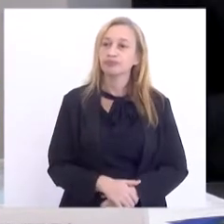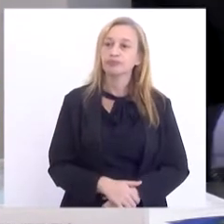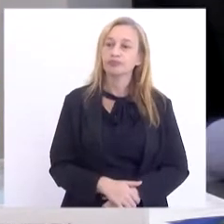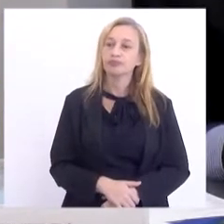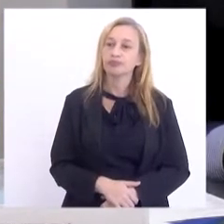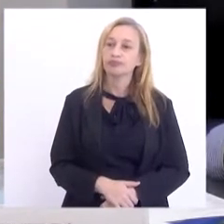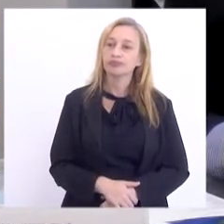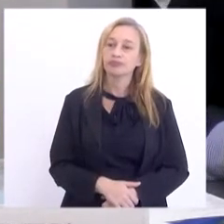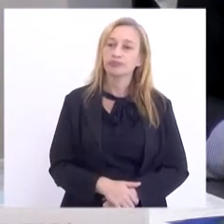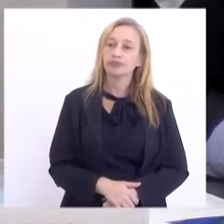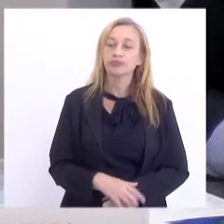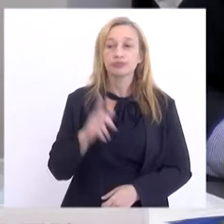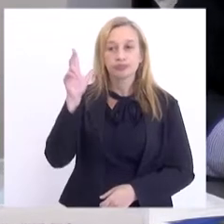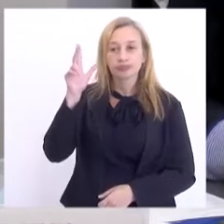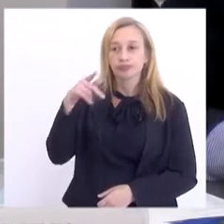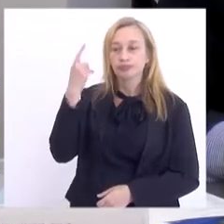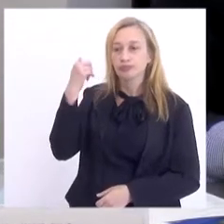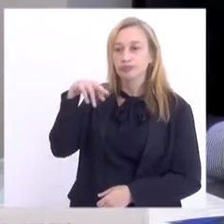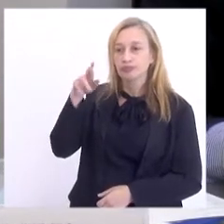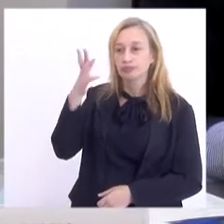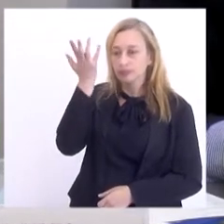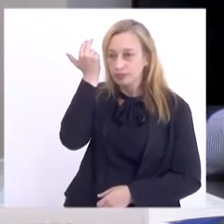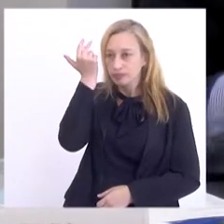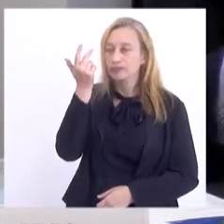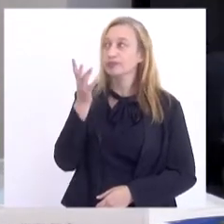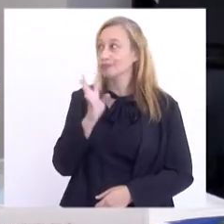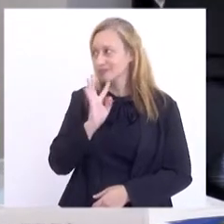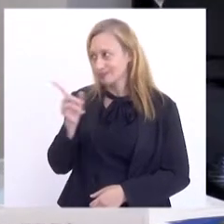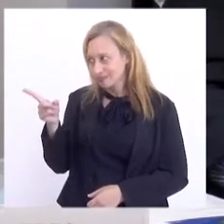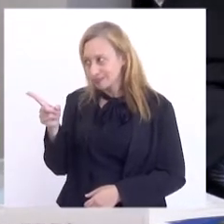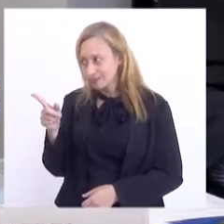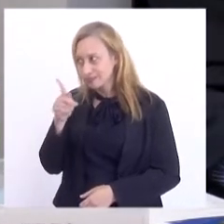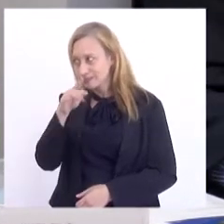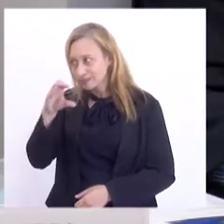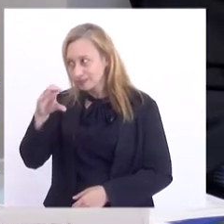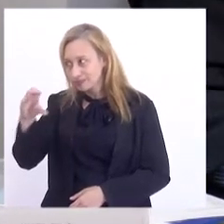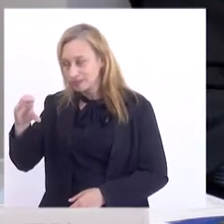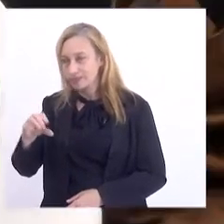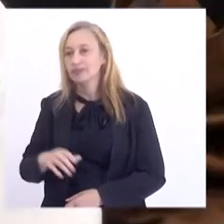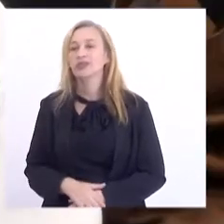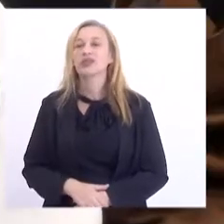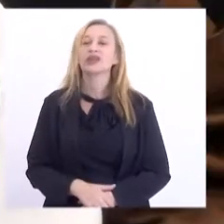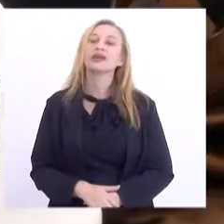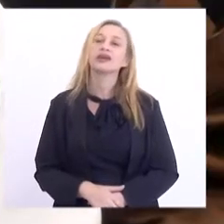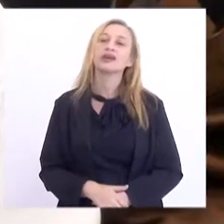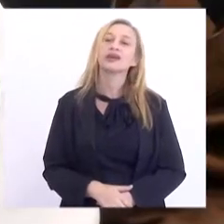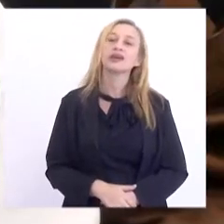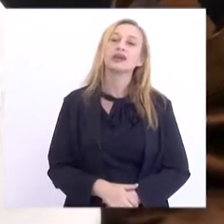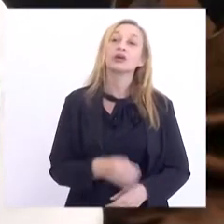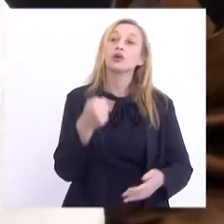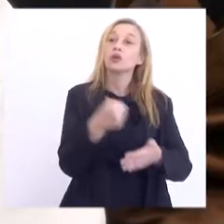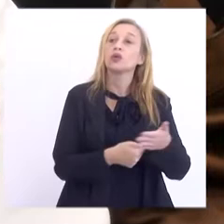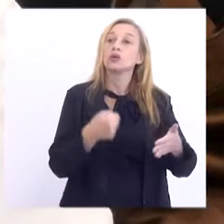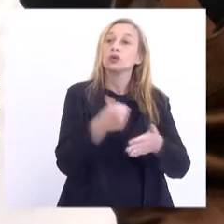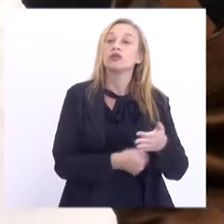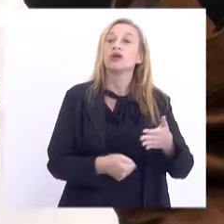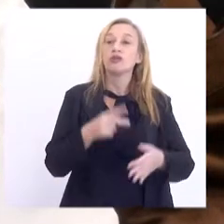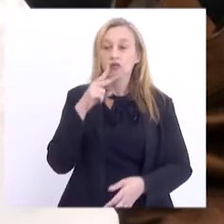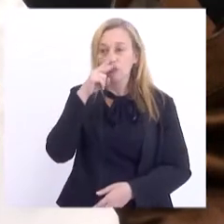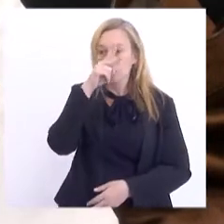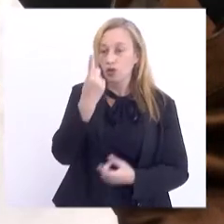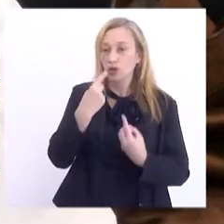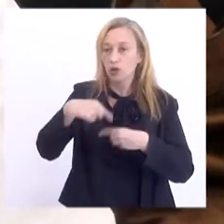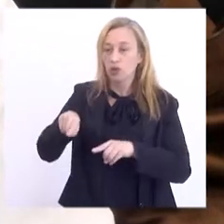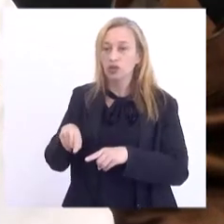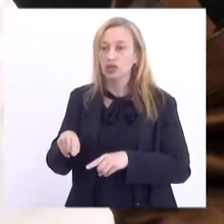o melhor mal conhece a poc né não deteve farol que lutava fortemente